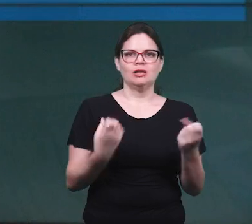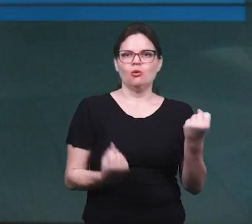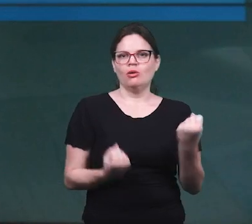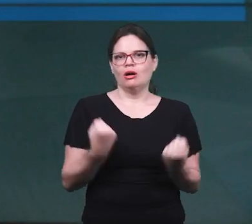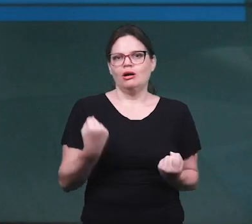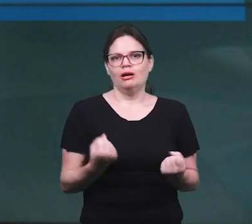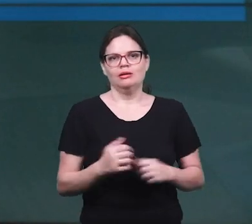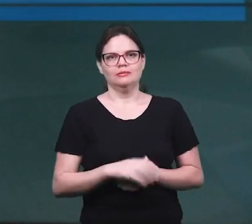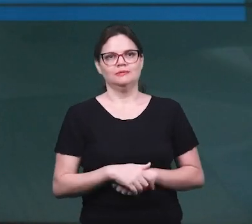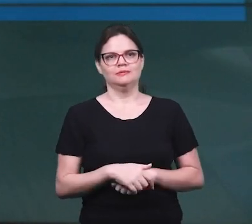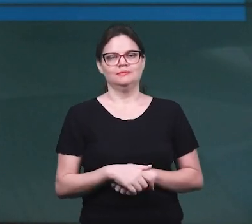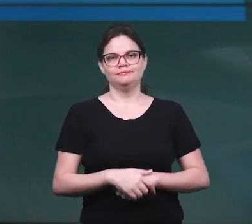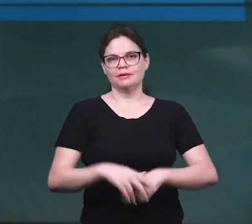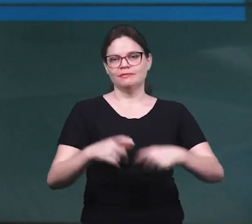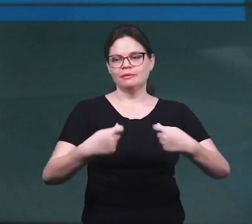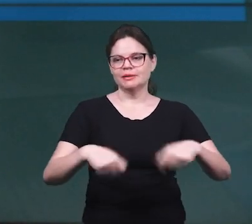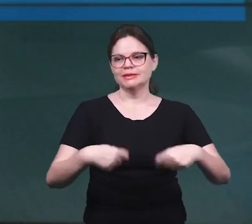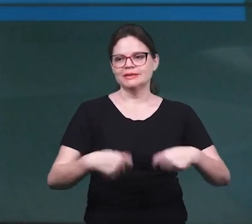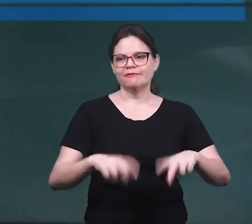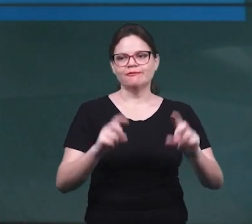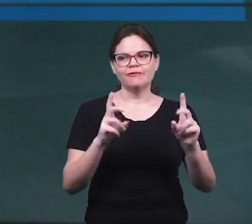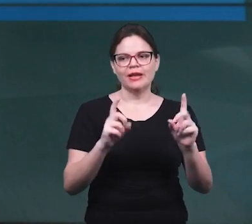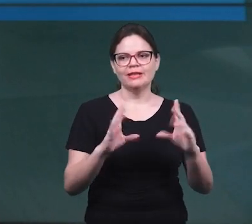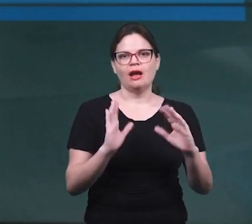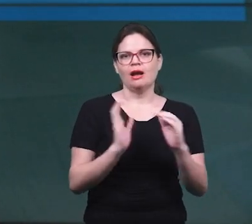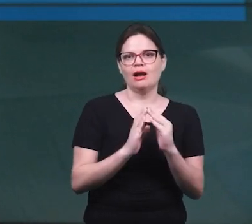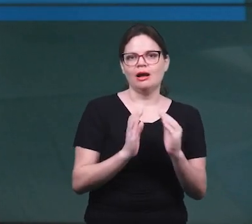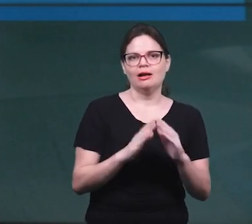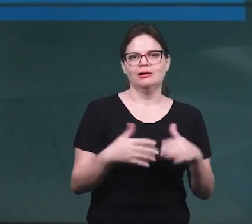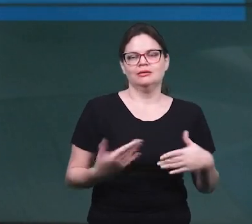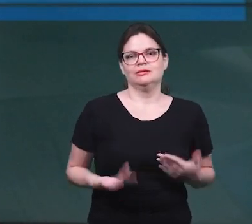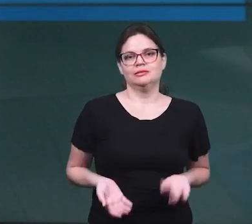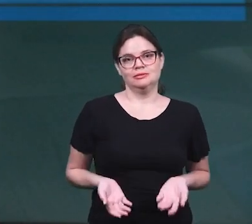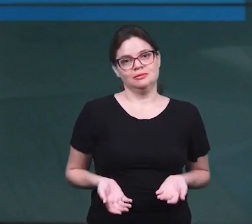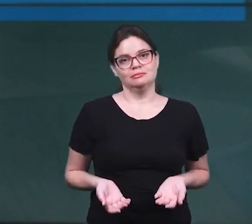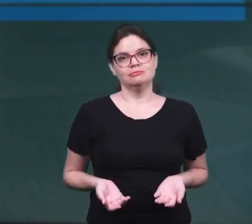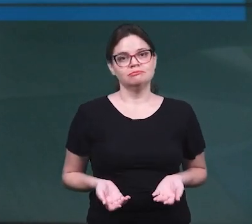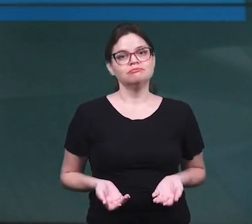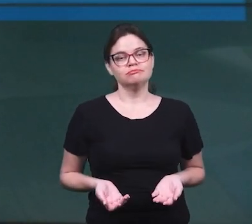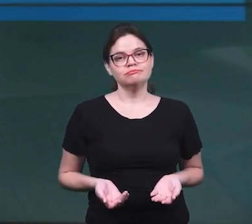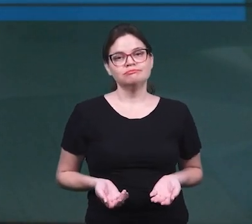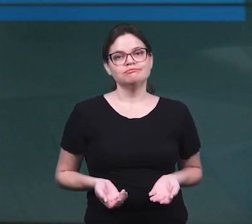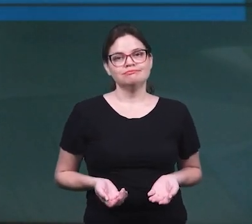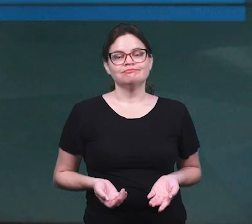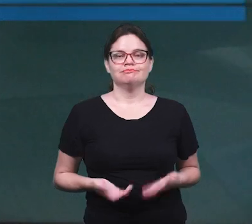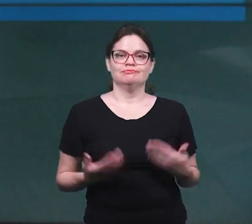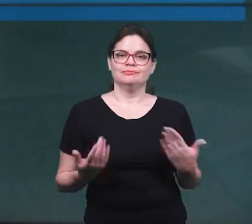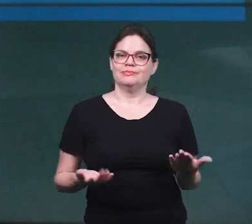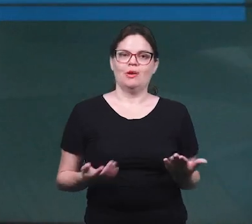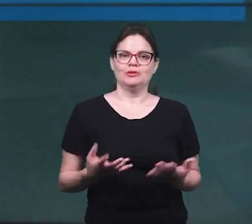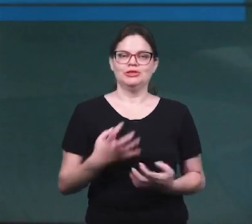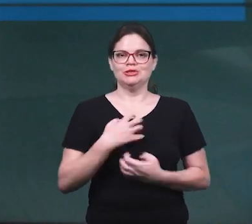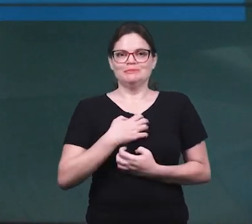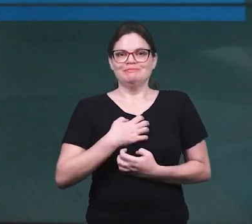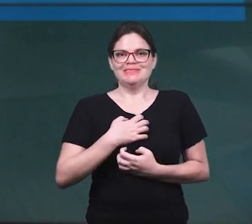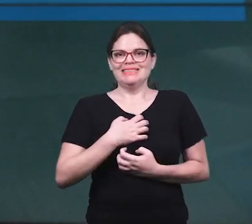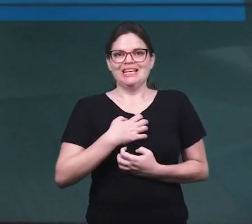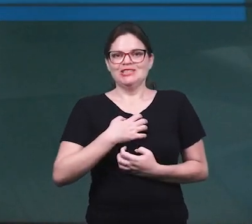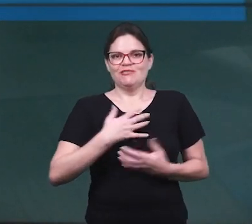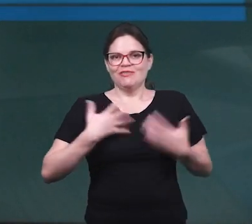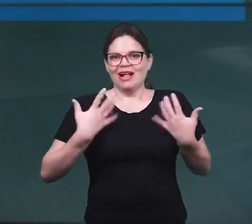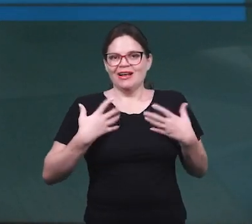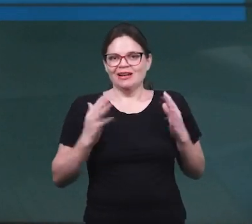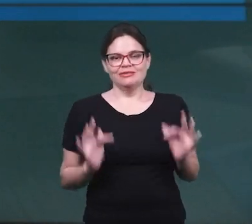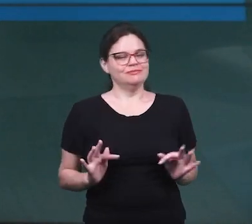uso, tem que vender o imóvel do seu uso, né? Isso não traz alegria, não traz